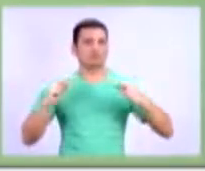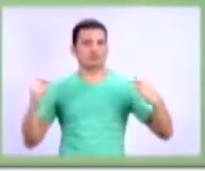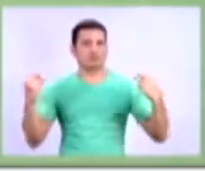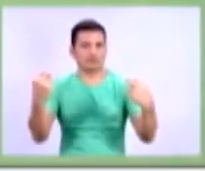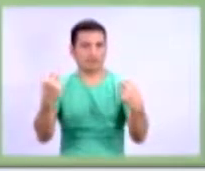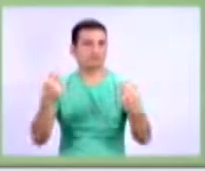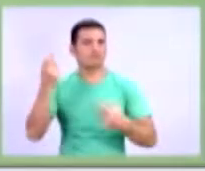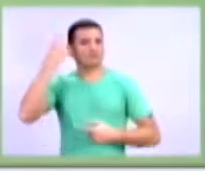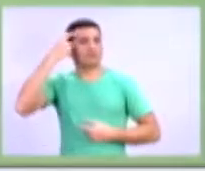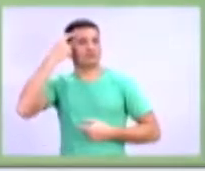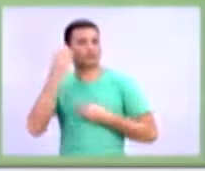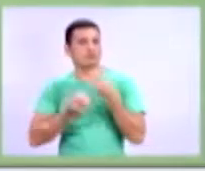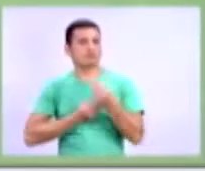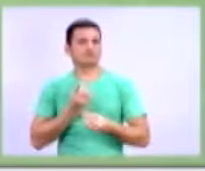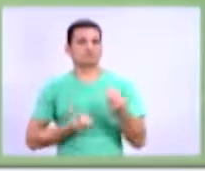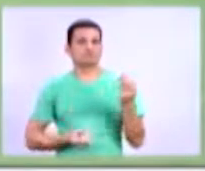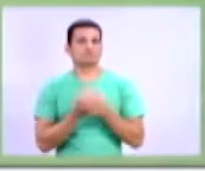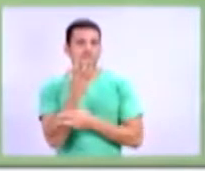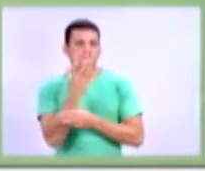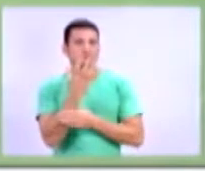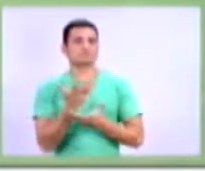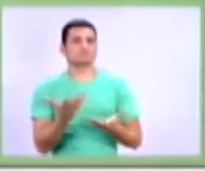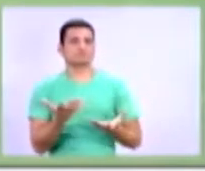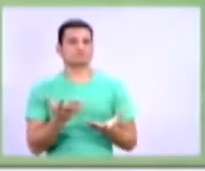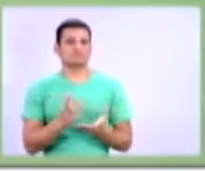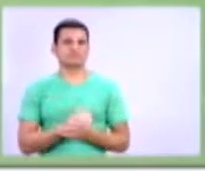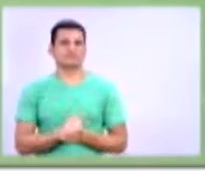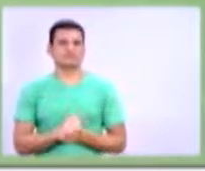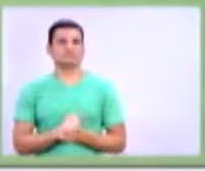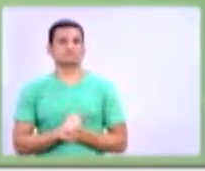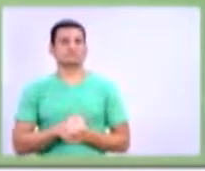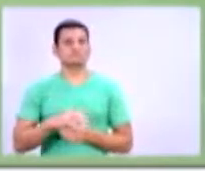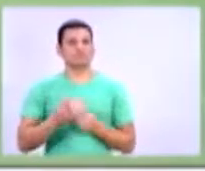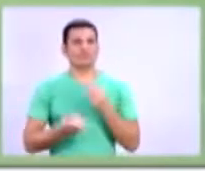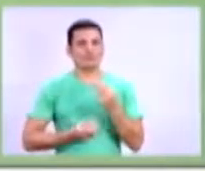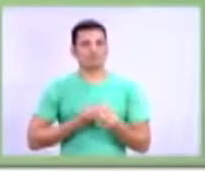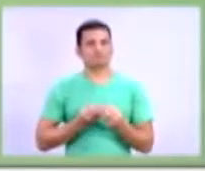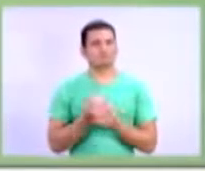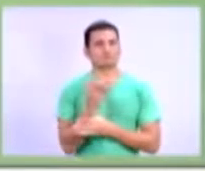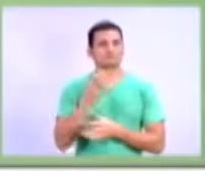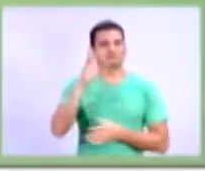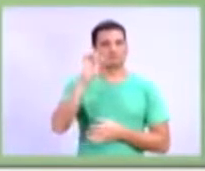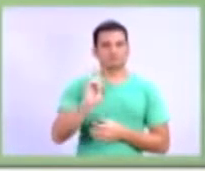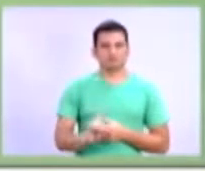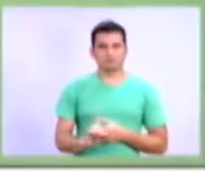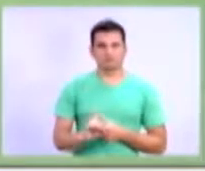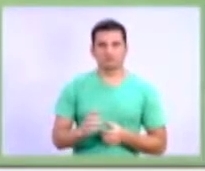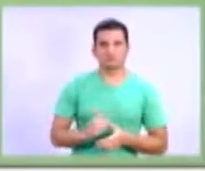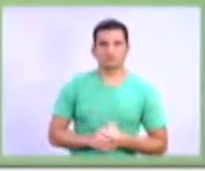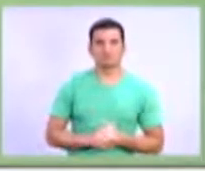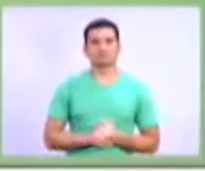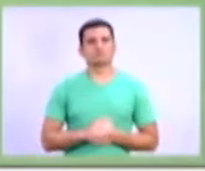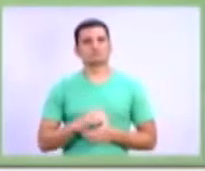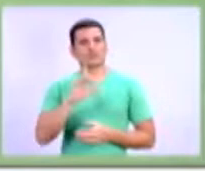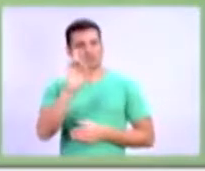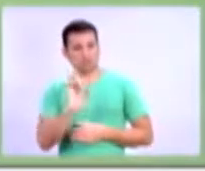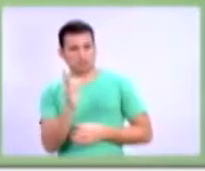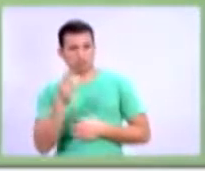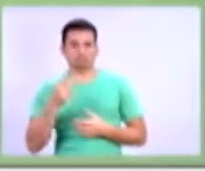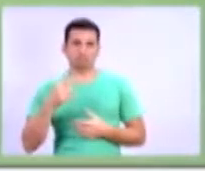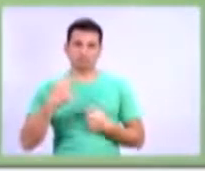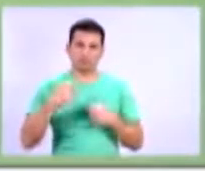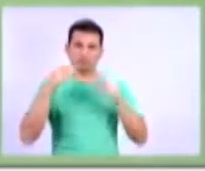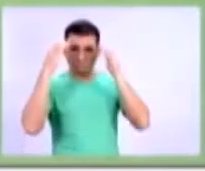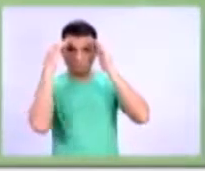pensam como criar determinadas direitos dos quais devem ser seguidos